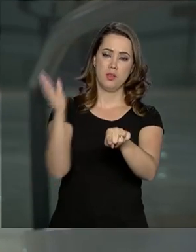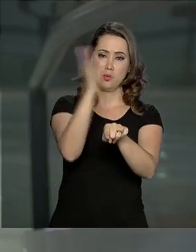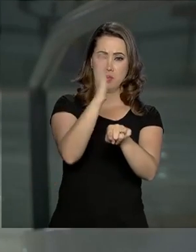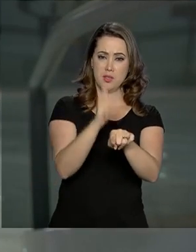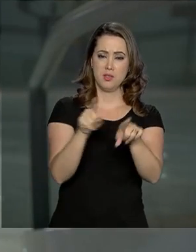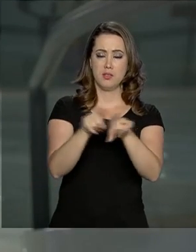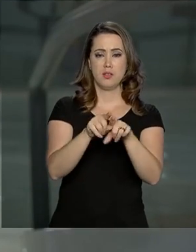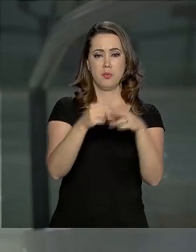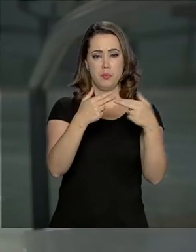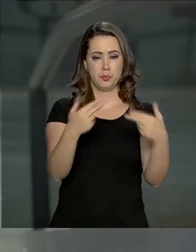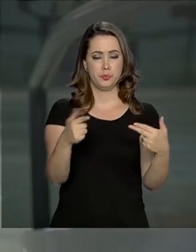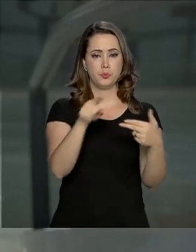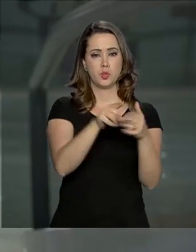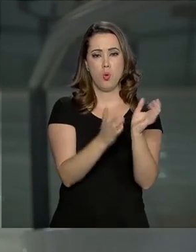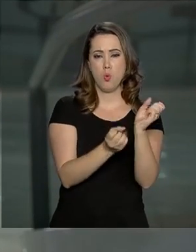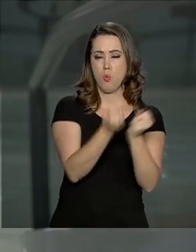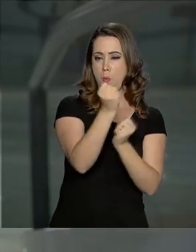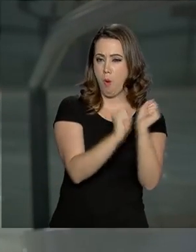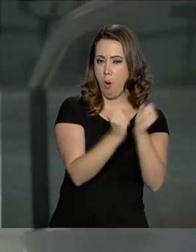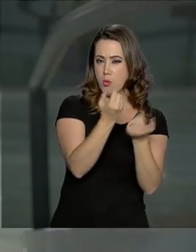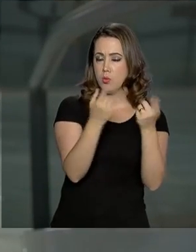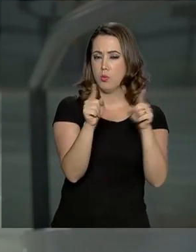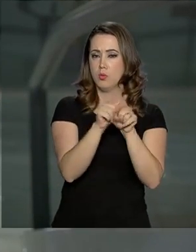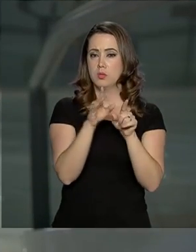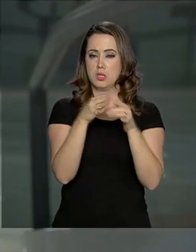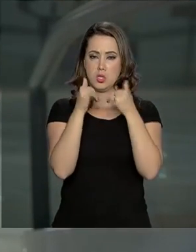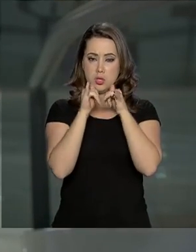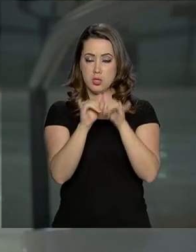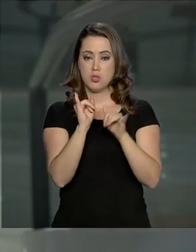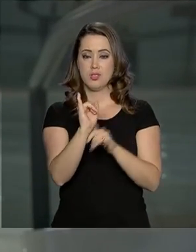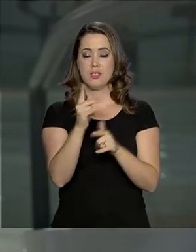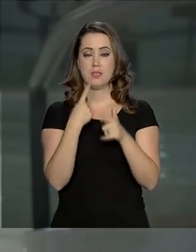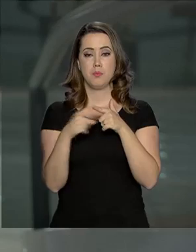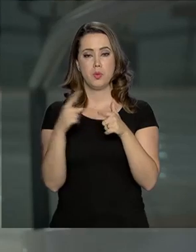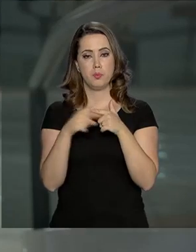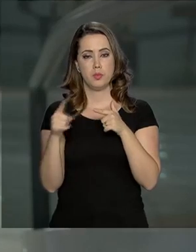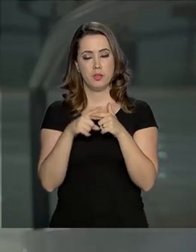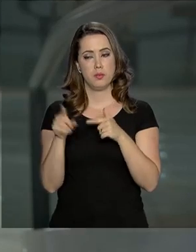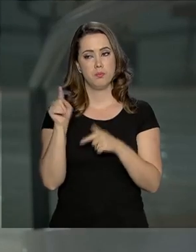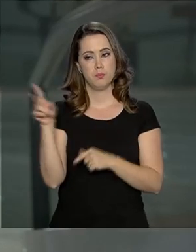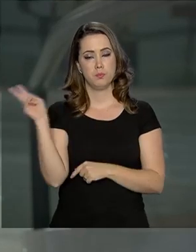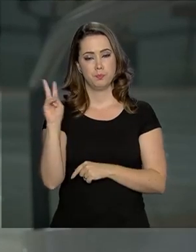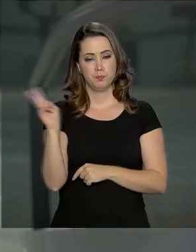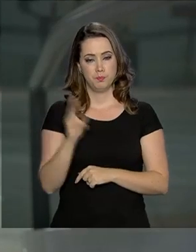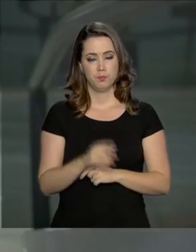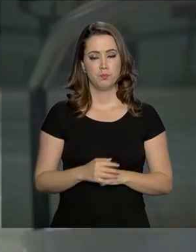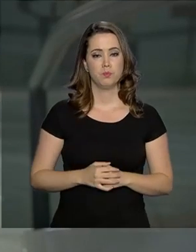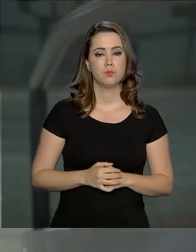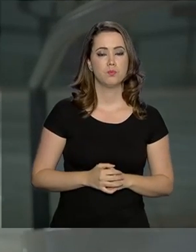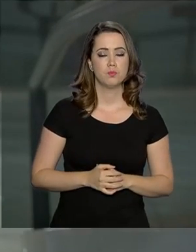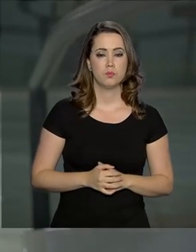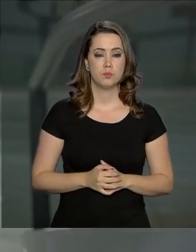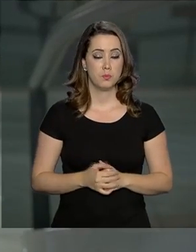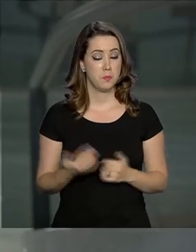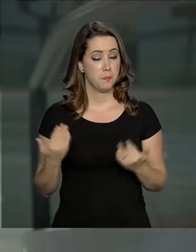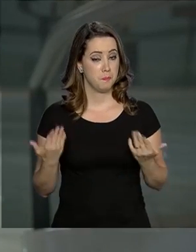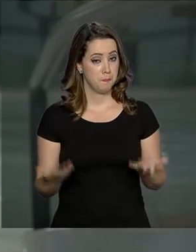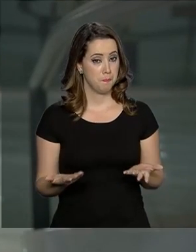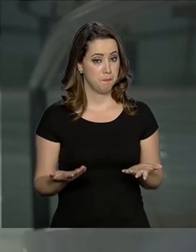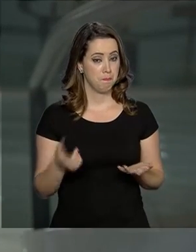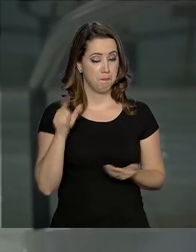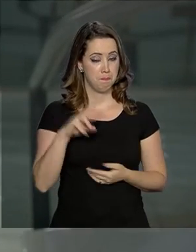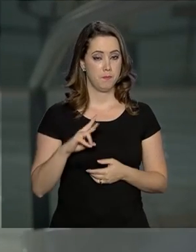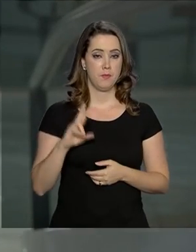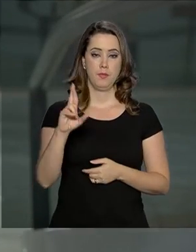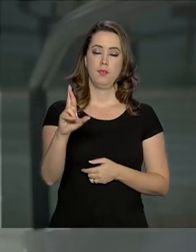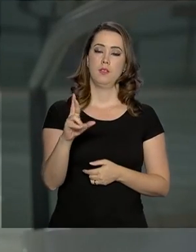usinas termoelétricas que são acionadas sempre que há alguma interrupção do fornecimento de energia. O